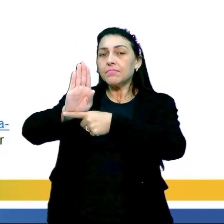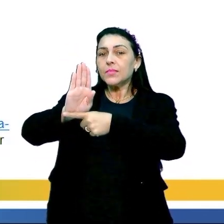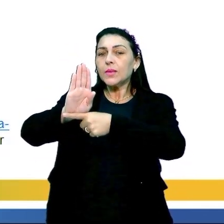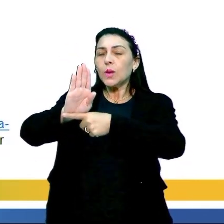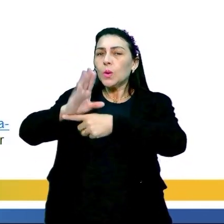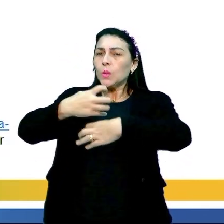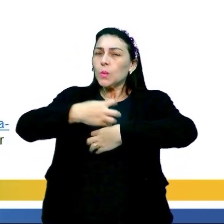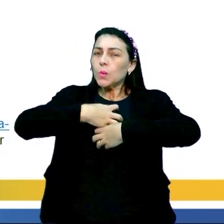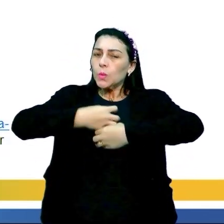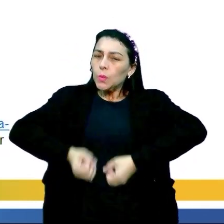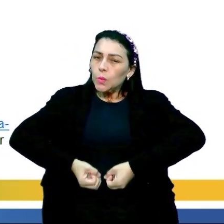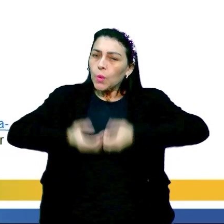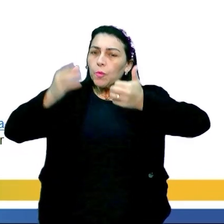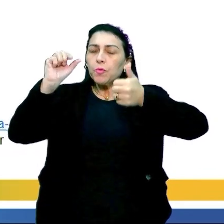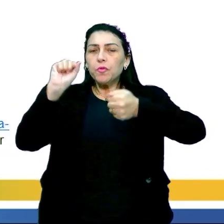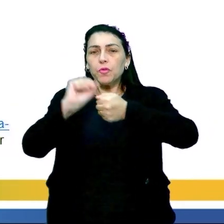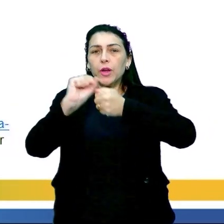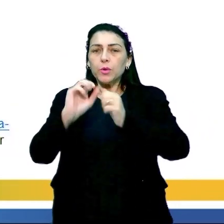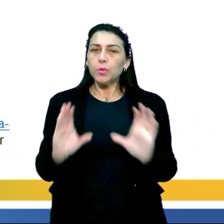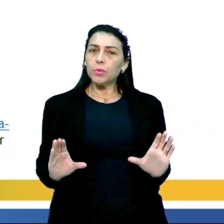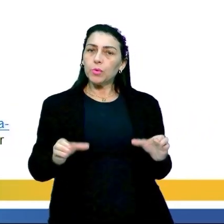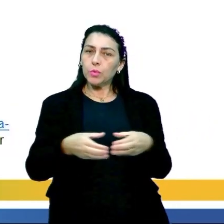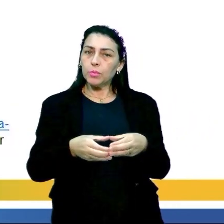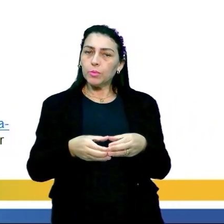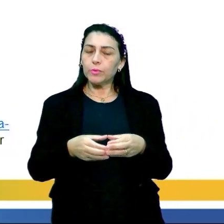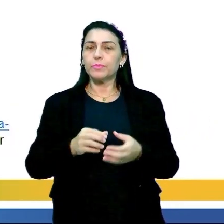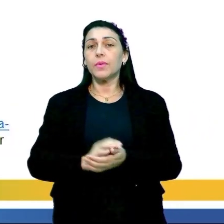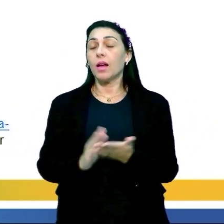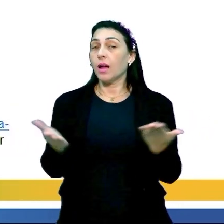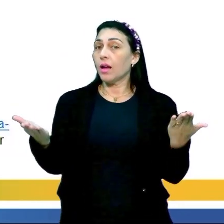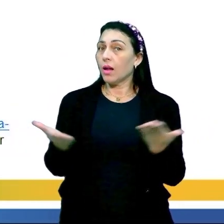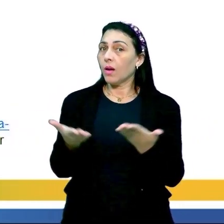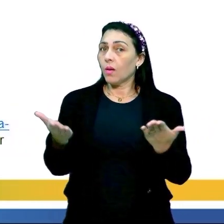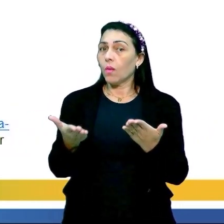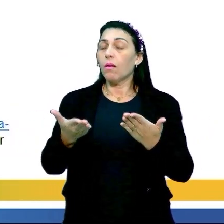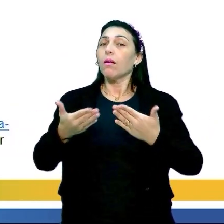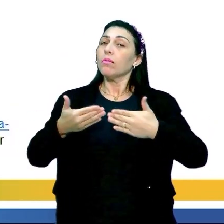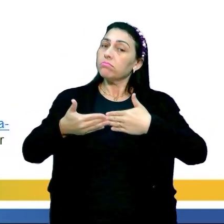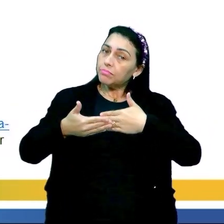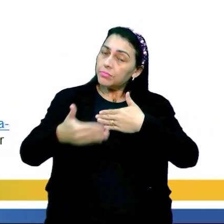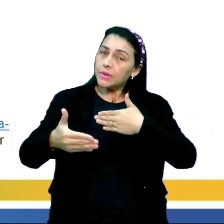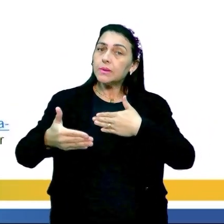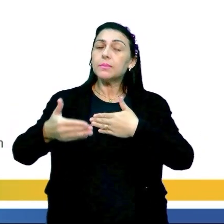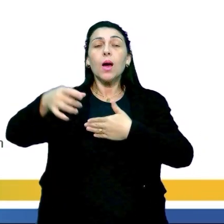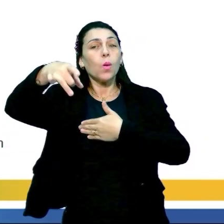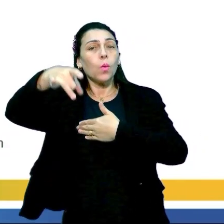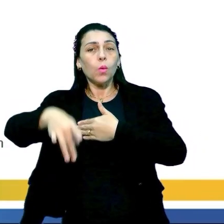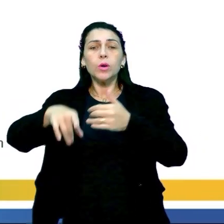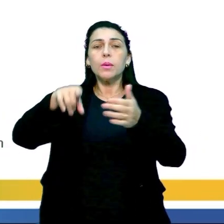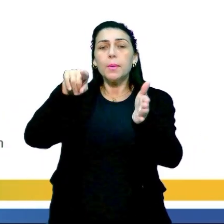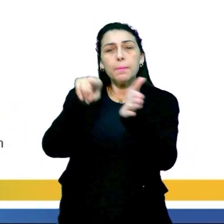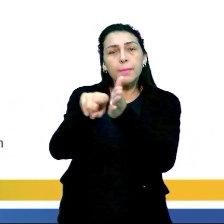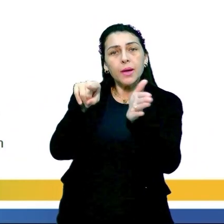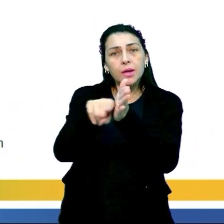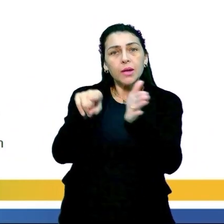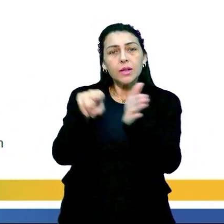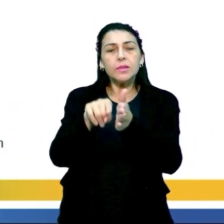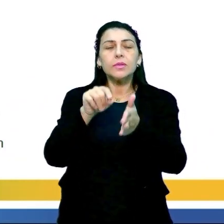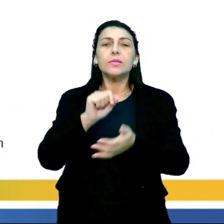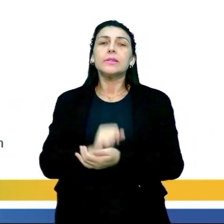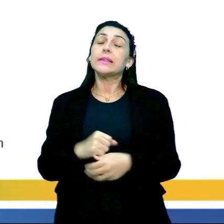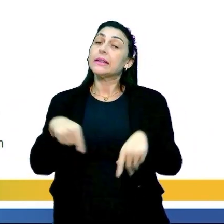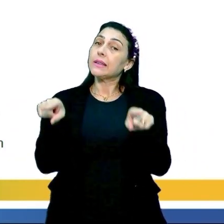de sentidos construídos coletivamente. Agora nós vamos avançar para a nossa última questão, uma